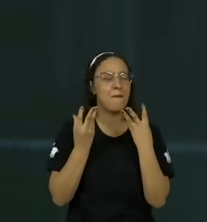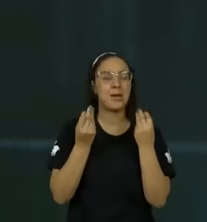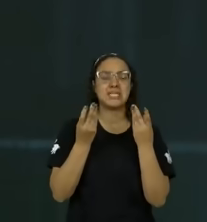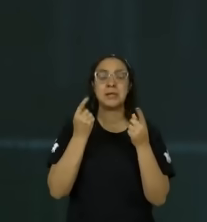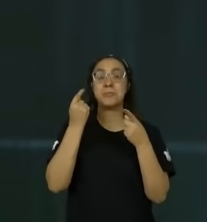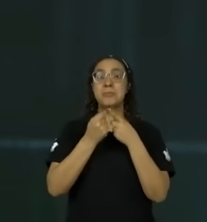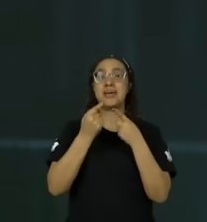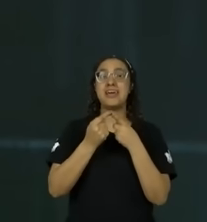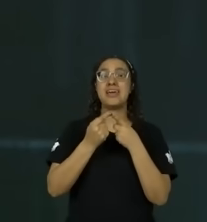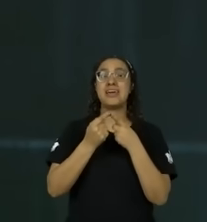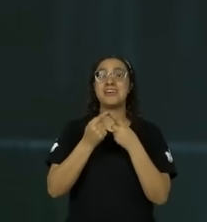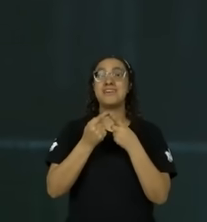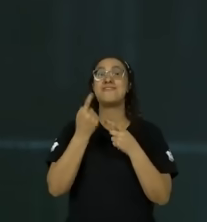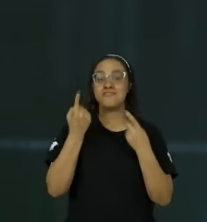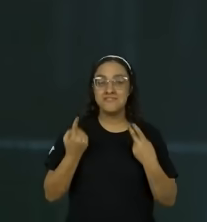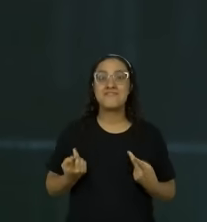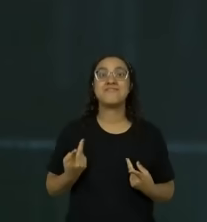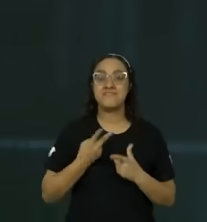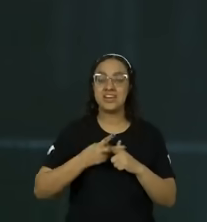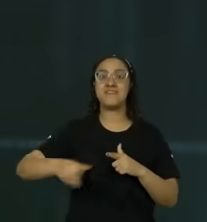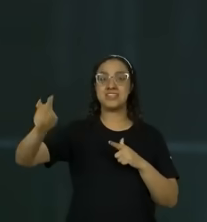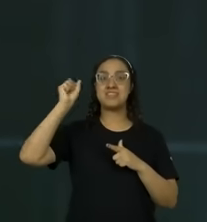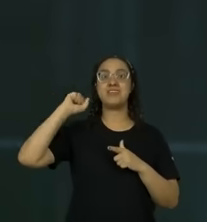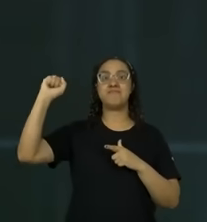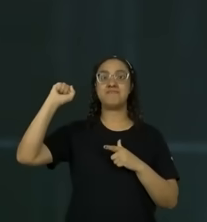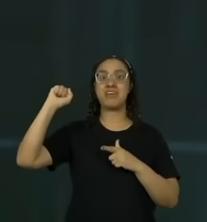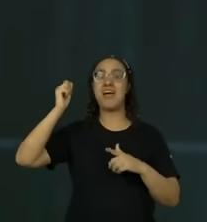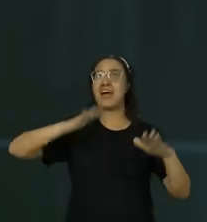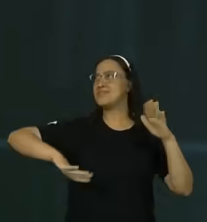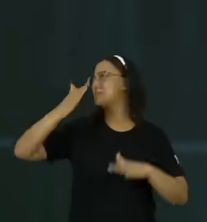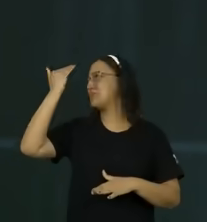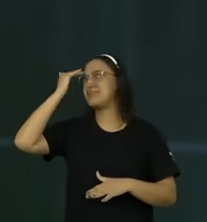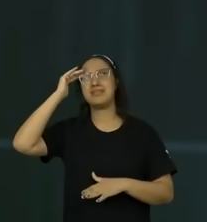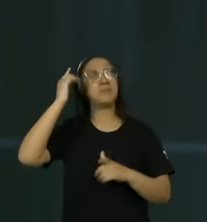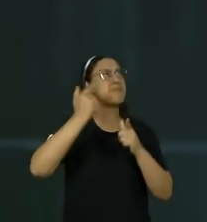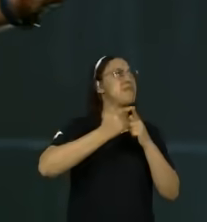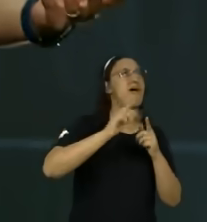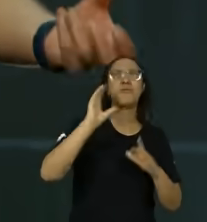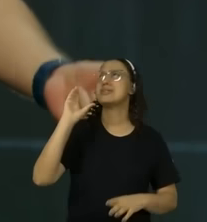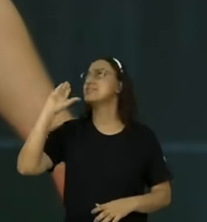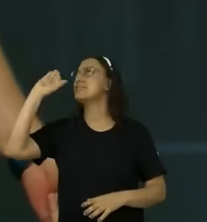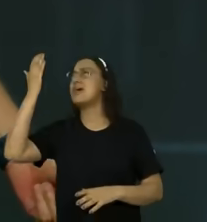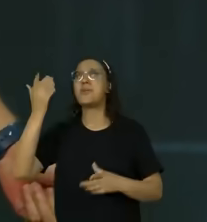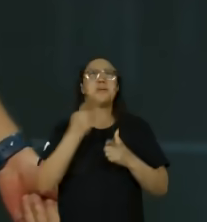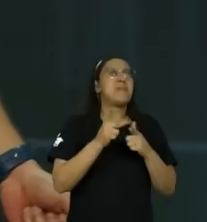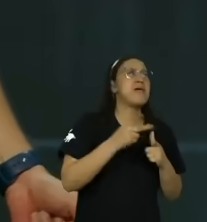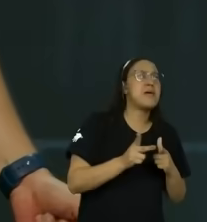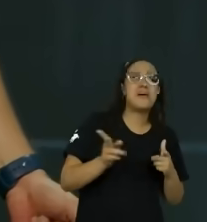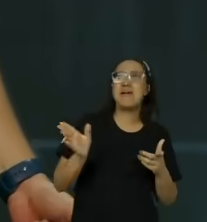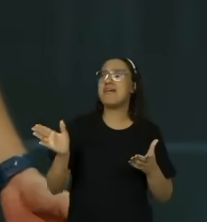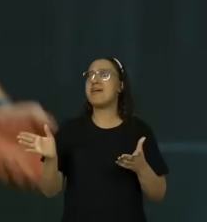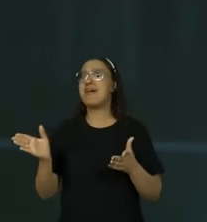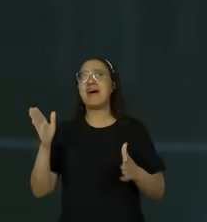porquê, você não sofre mais. Quando você entende o porquê, você abraça. Quando você entende o porquê, você abre mão da